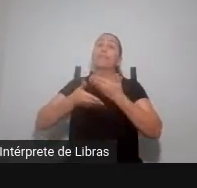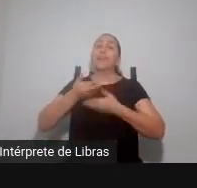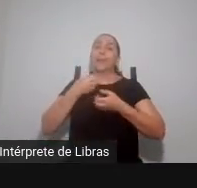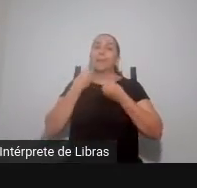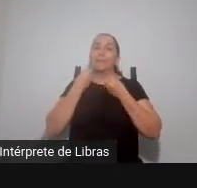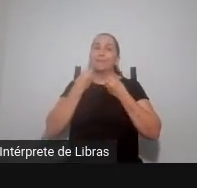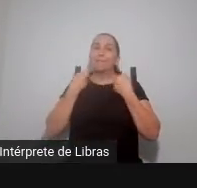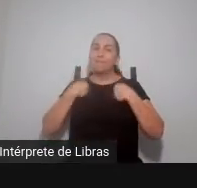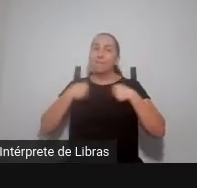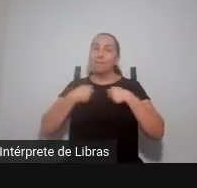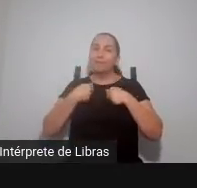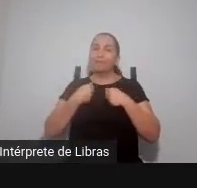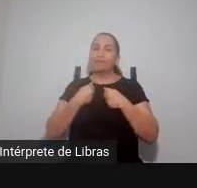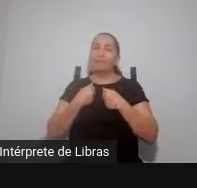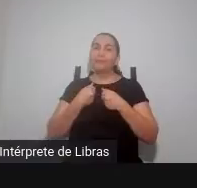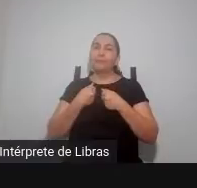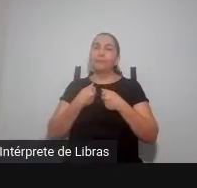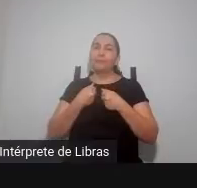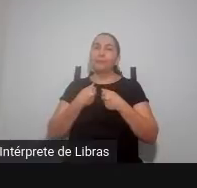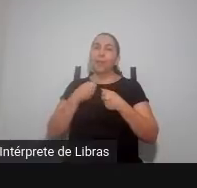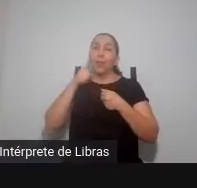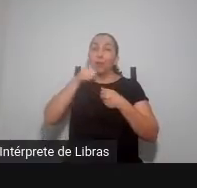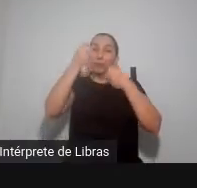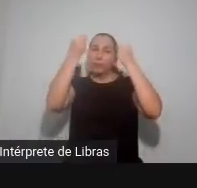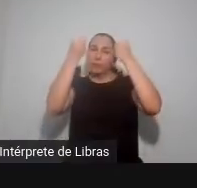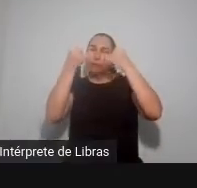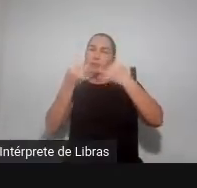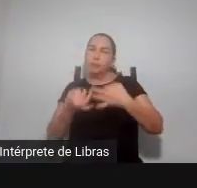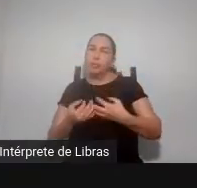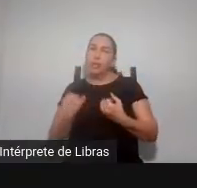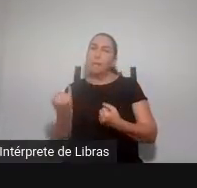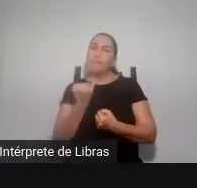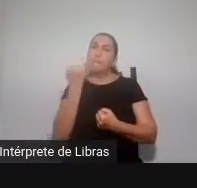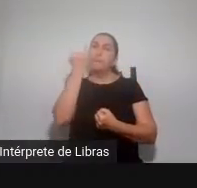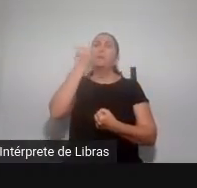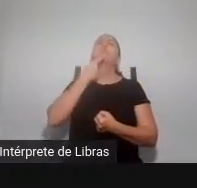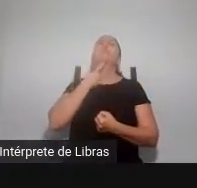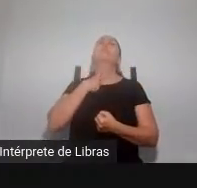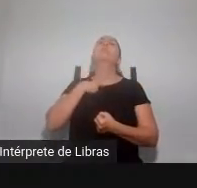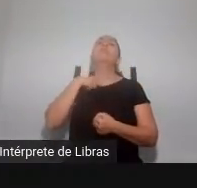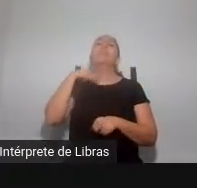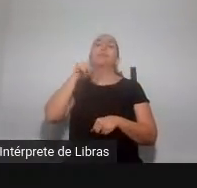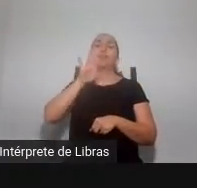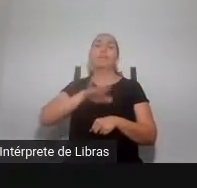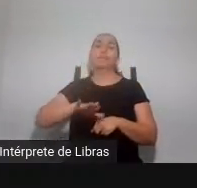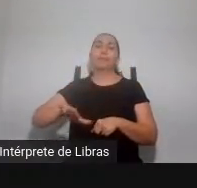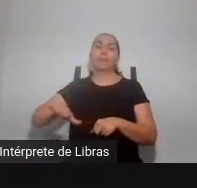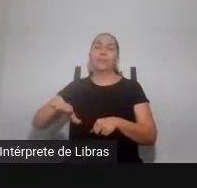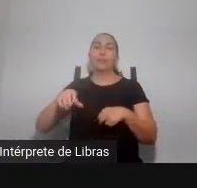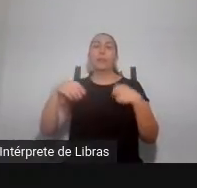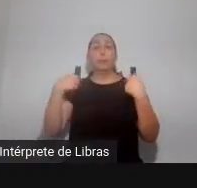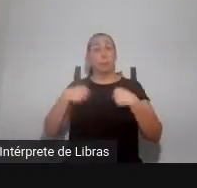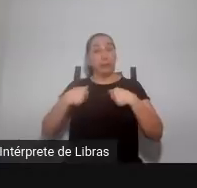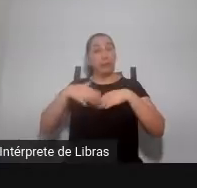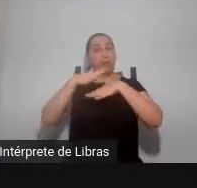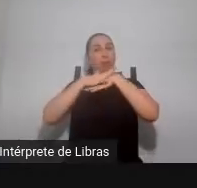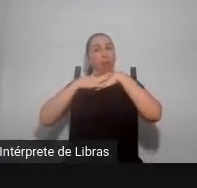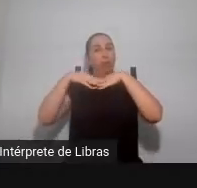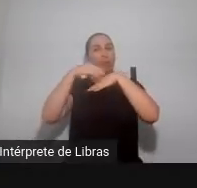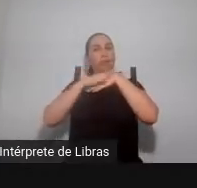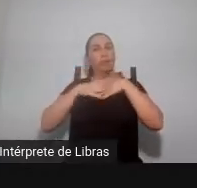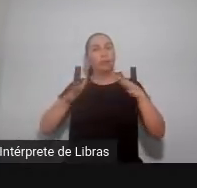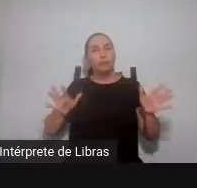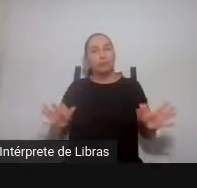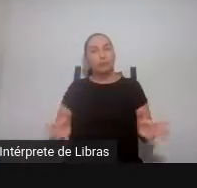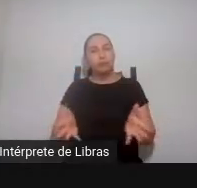E aí, de alguma maneira, você traz o desejo, né? Eu sempre falo assim, que se não houver afeto, não há aprendizagem. E